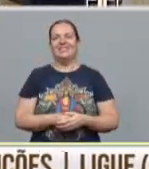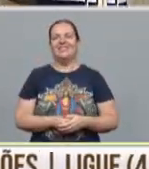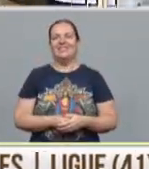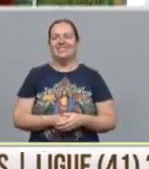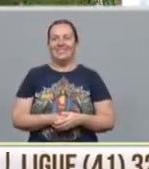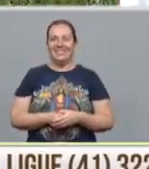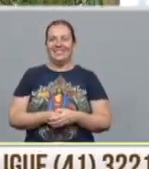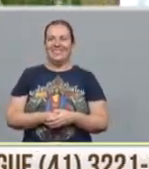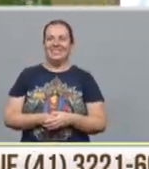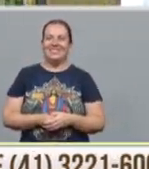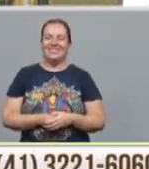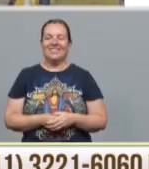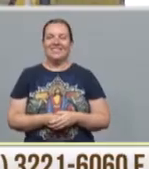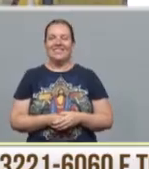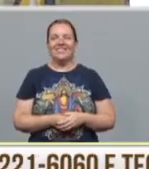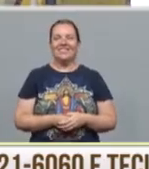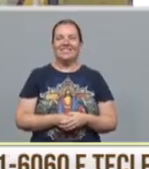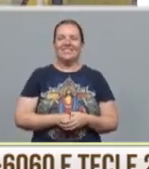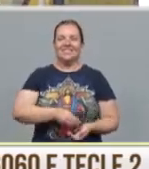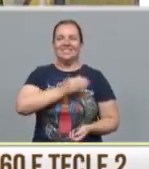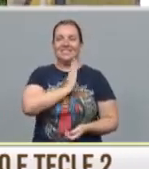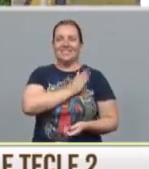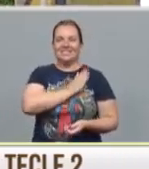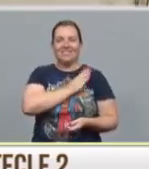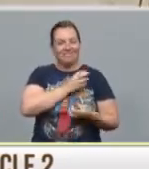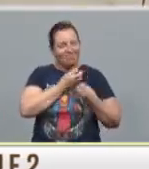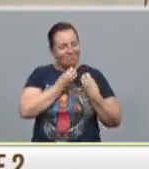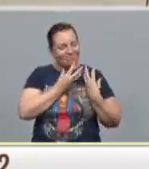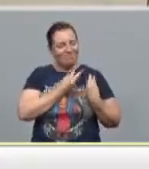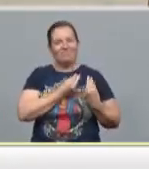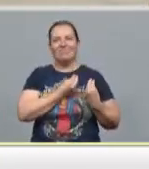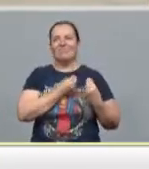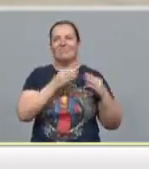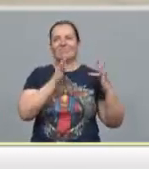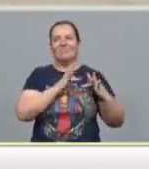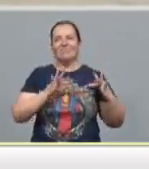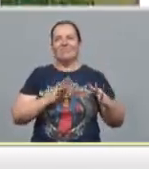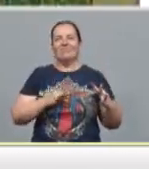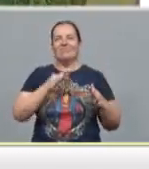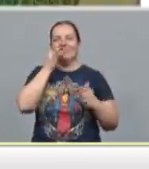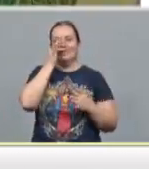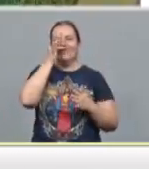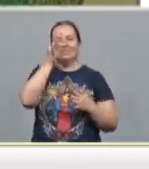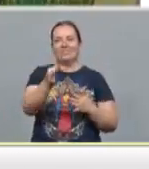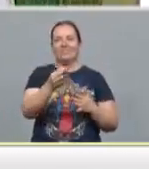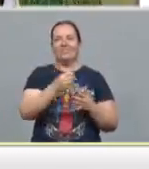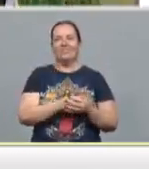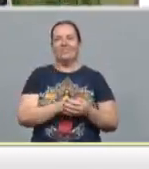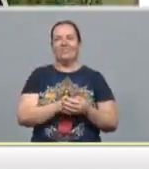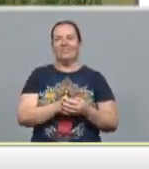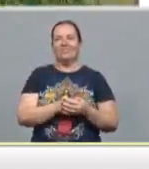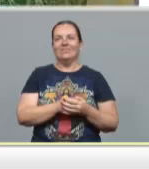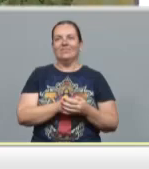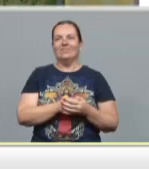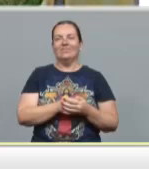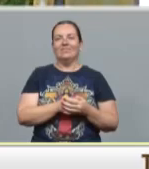agradeço de coração o que ela diz, rosas são cravos.